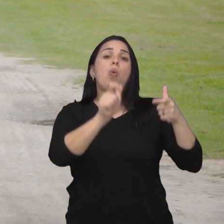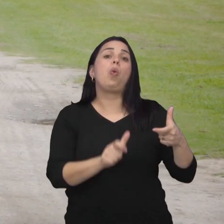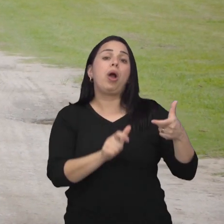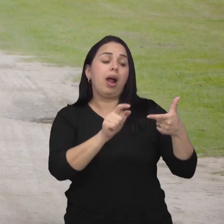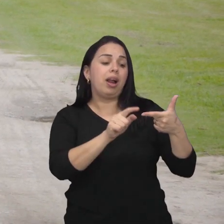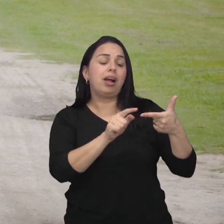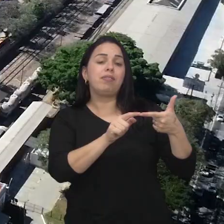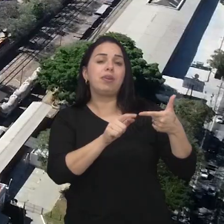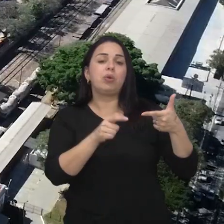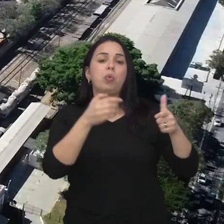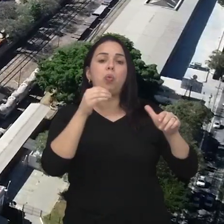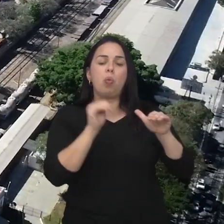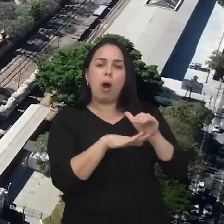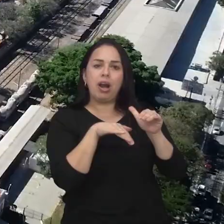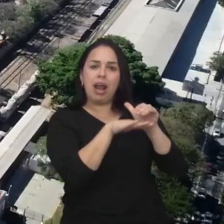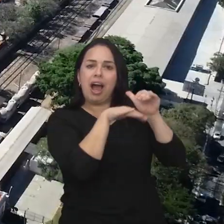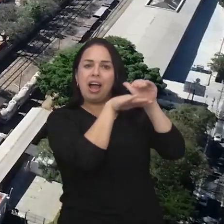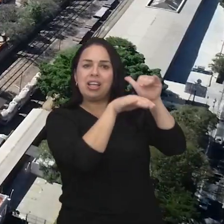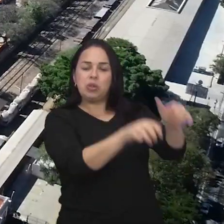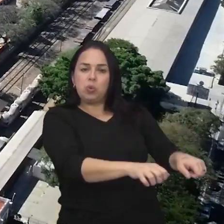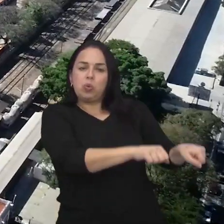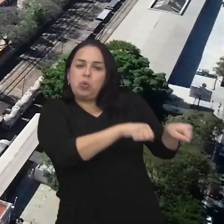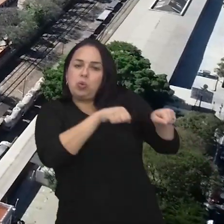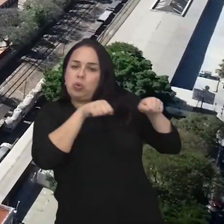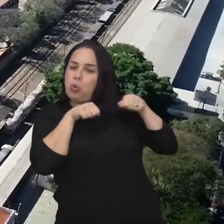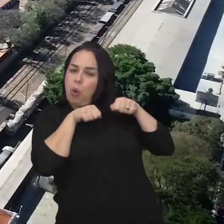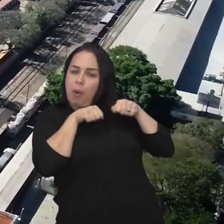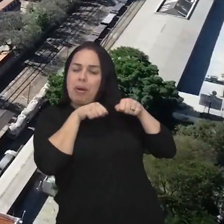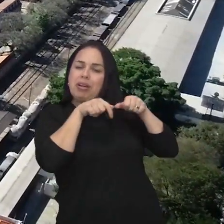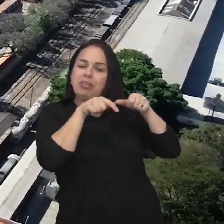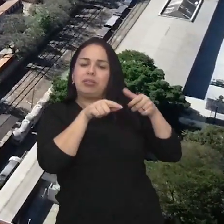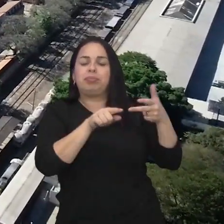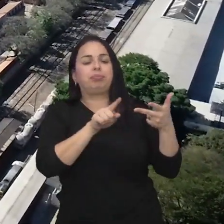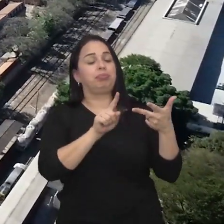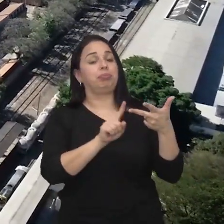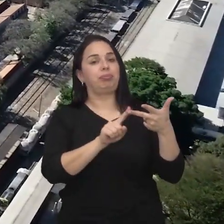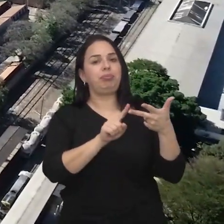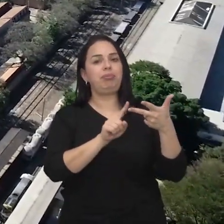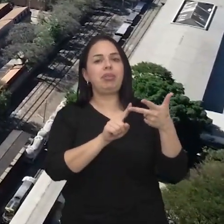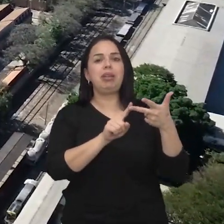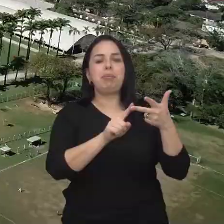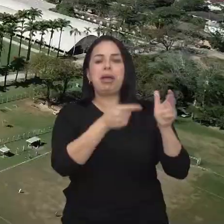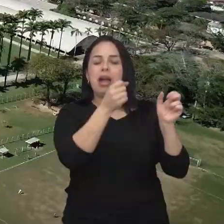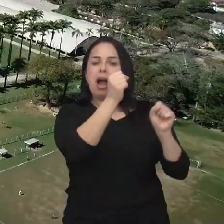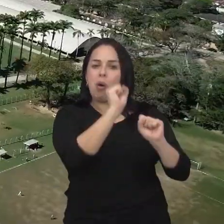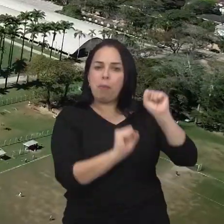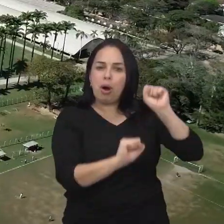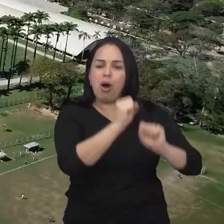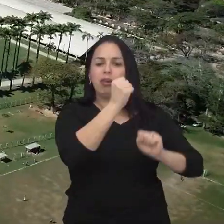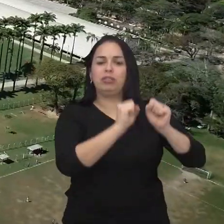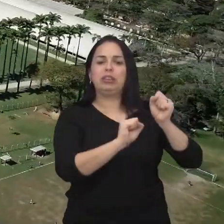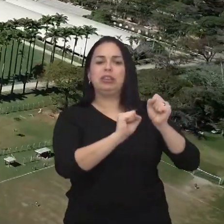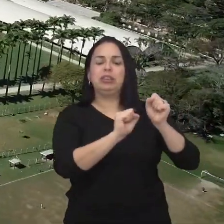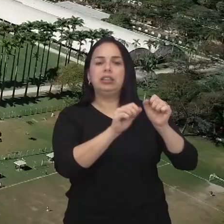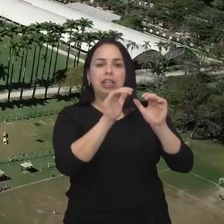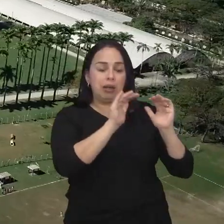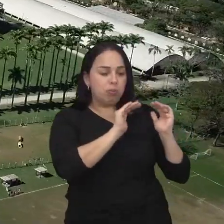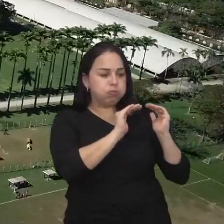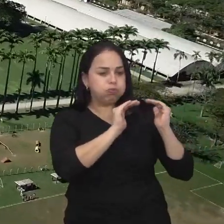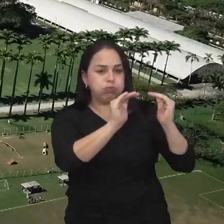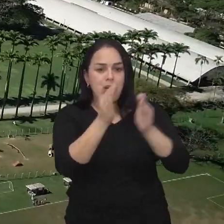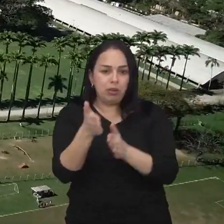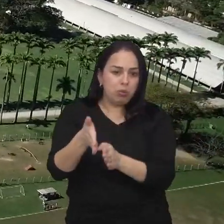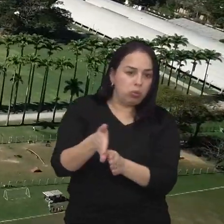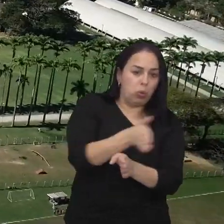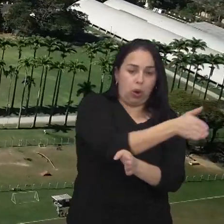lugar de guardar os cobertores, o depósito de produtos acabados, como também a usina, o próprio galpão, ficam desse